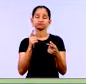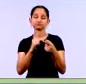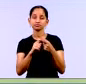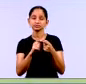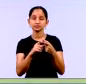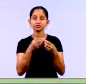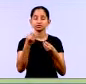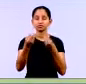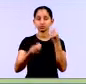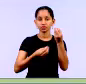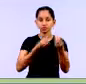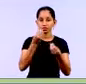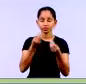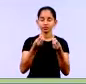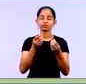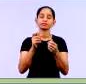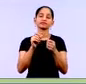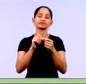para